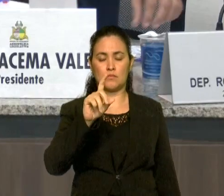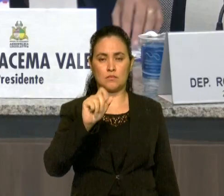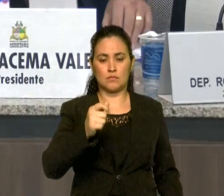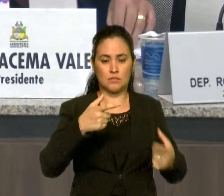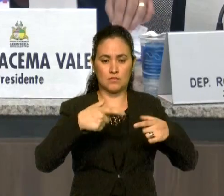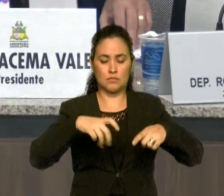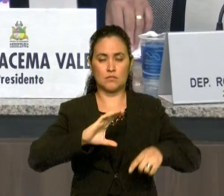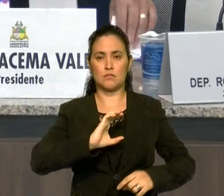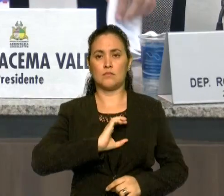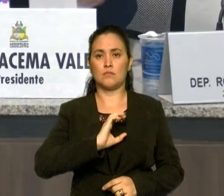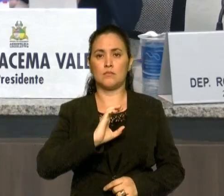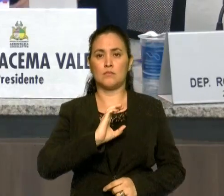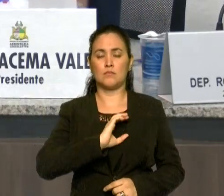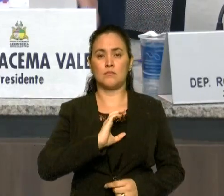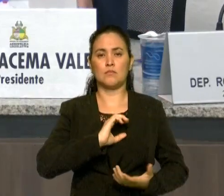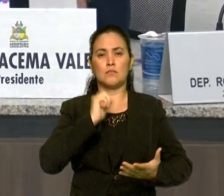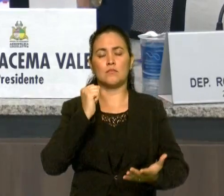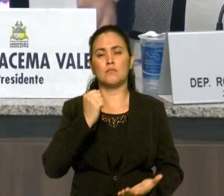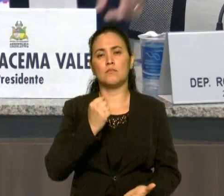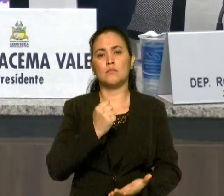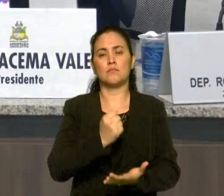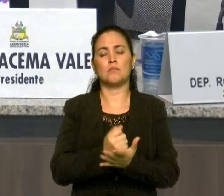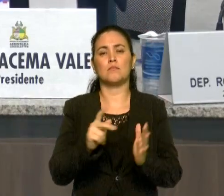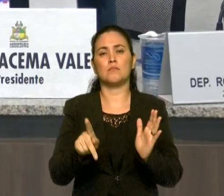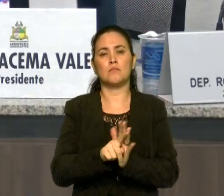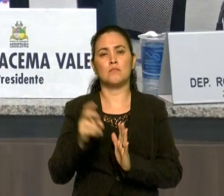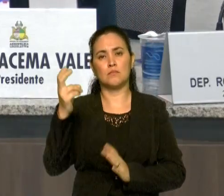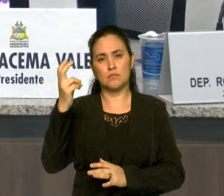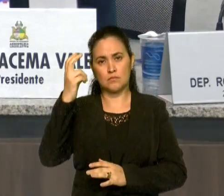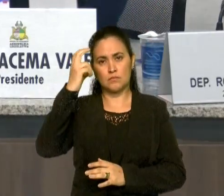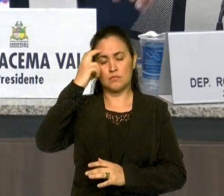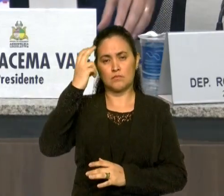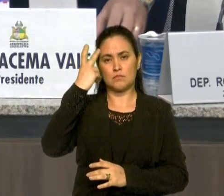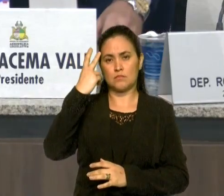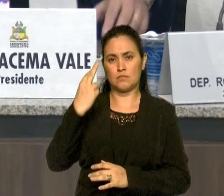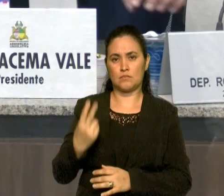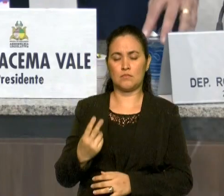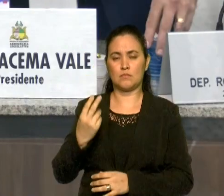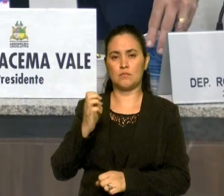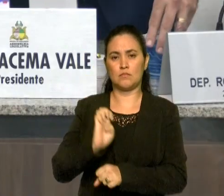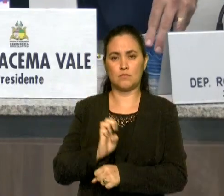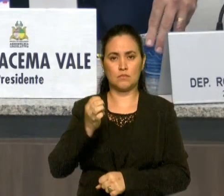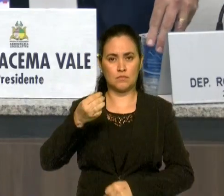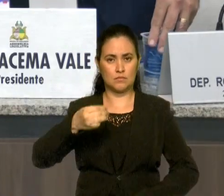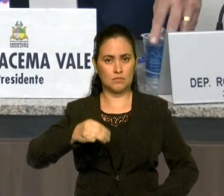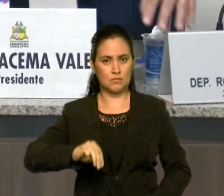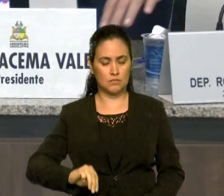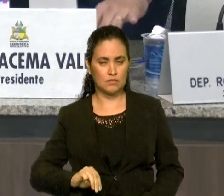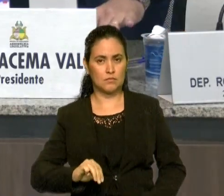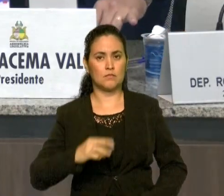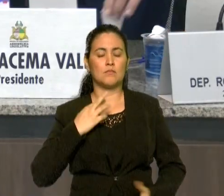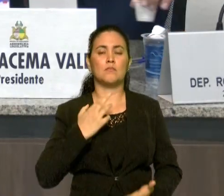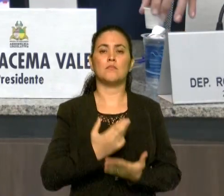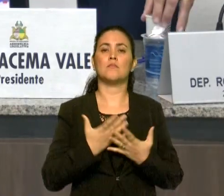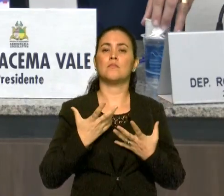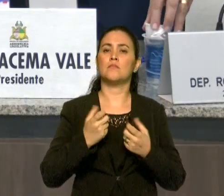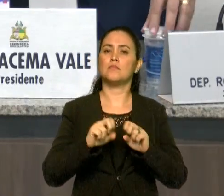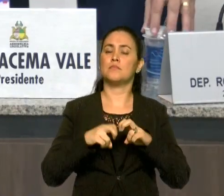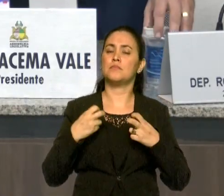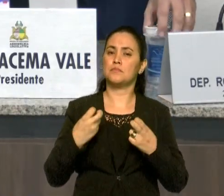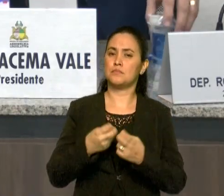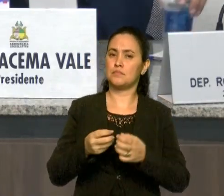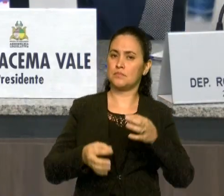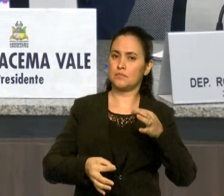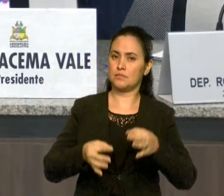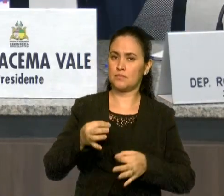do Estado do Maranhão e da outras providências, com parecer favorável da Comissão de Constituição, Justiça